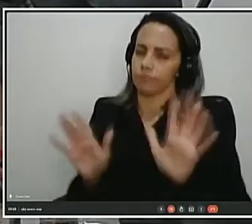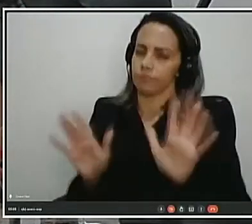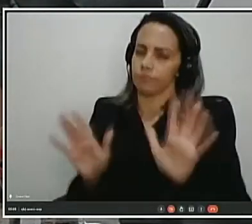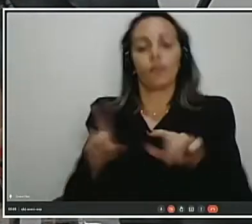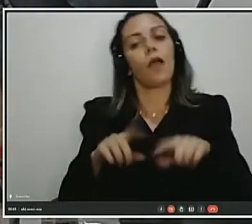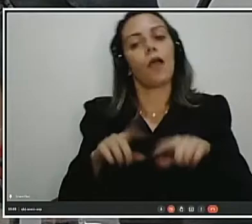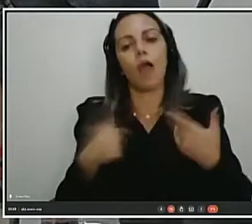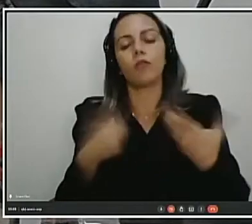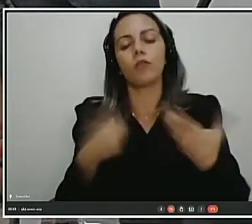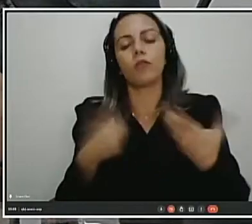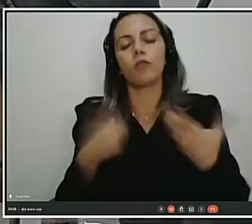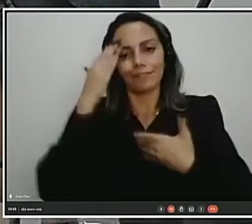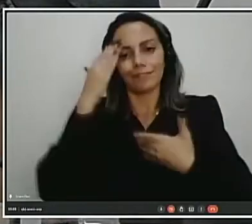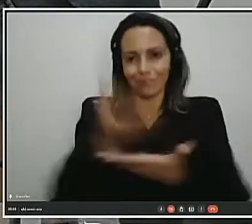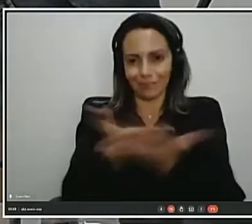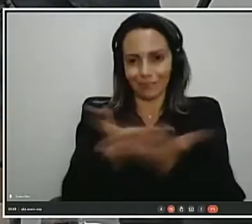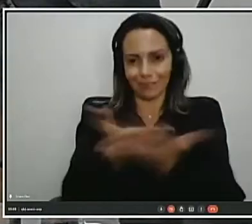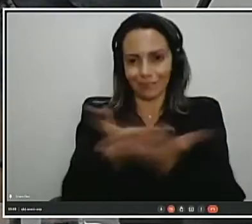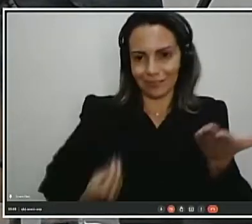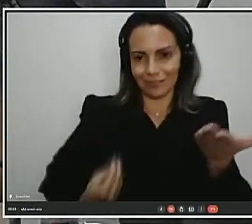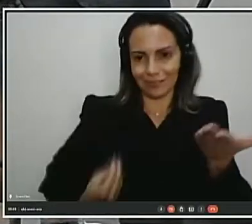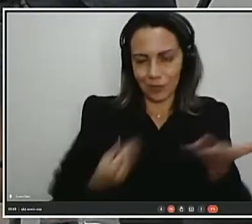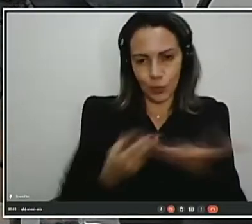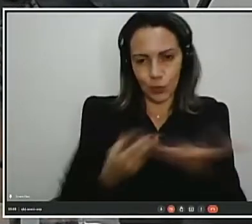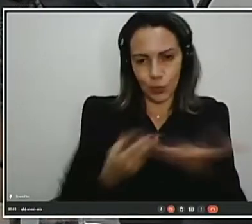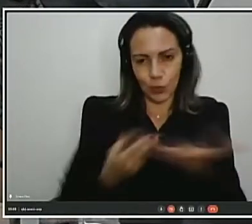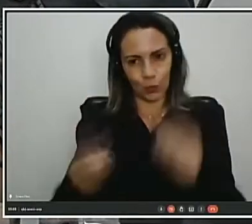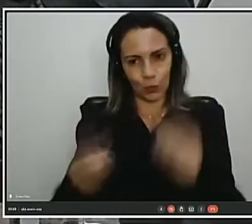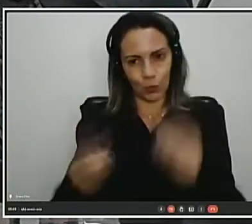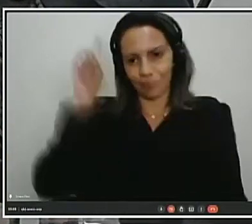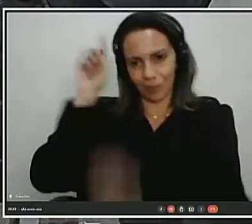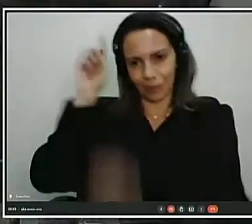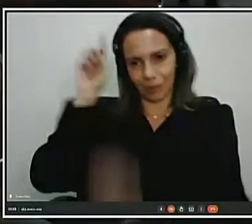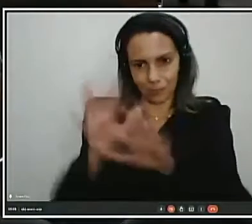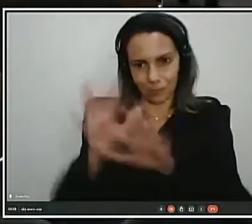todo mundo essa noite aqui, e fiquem com Deus.